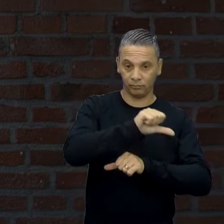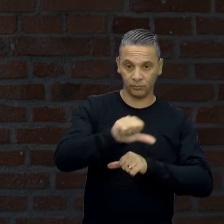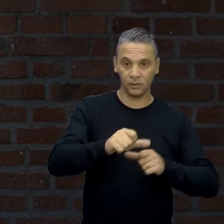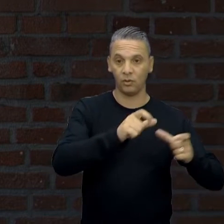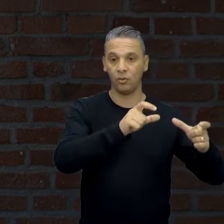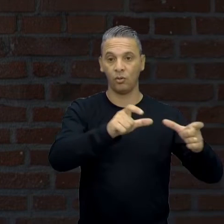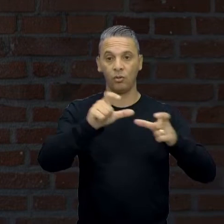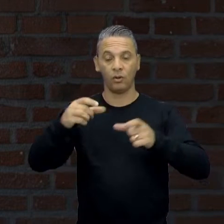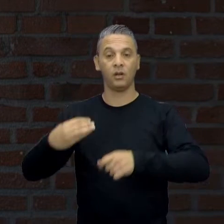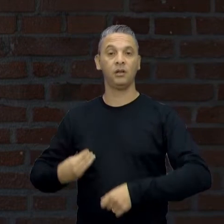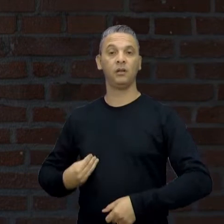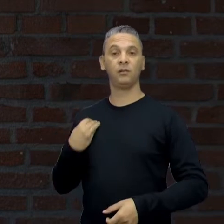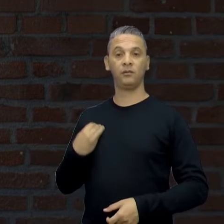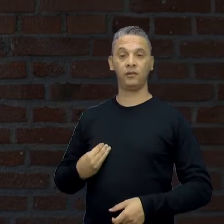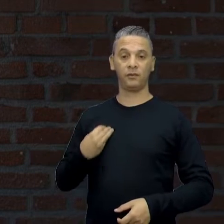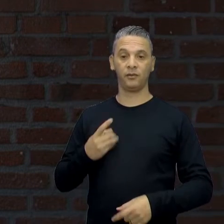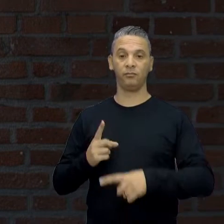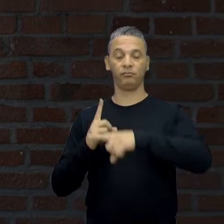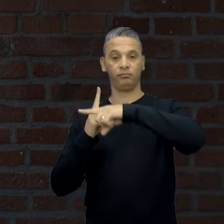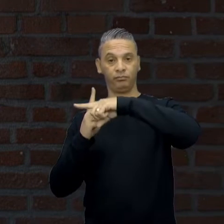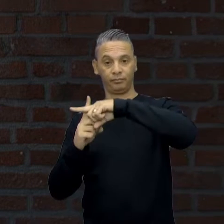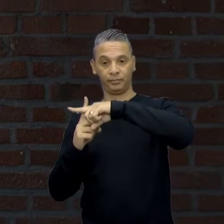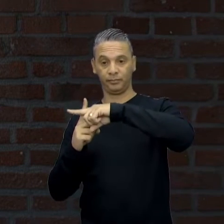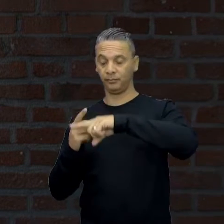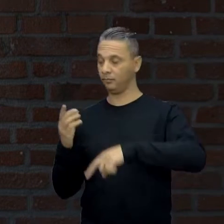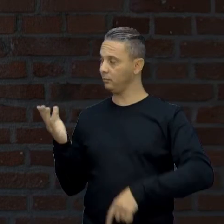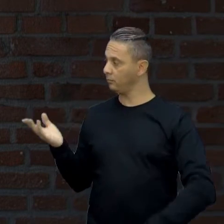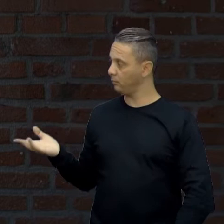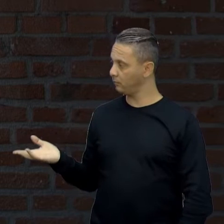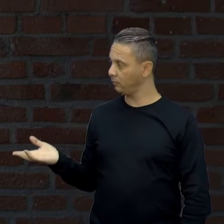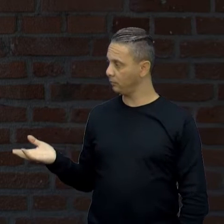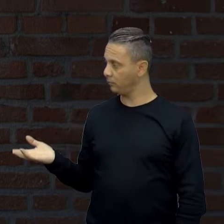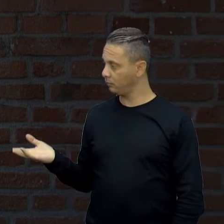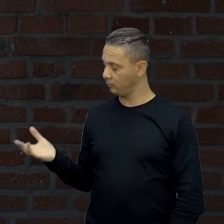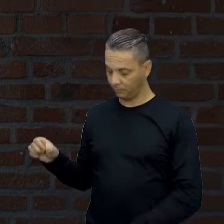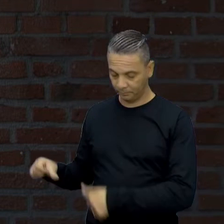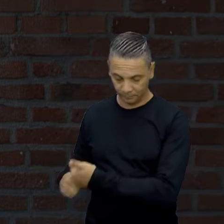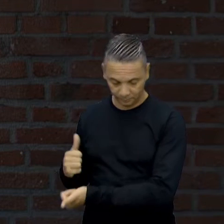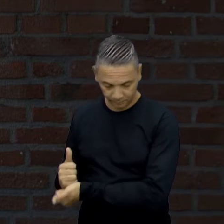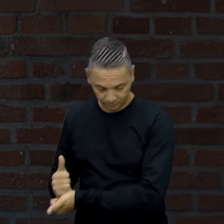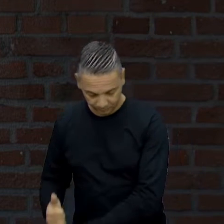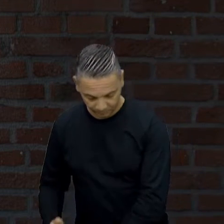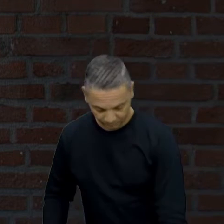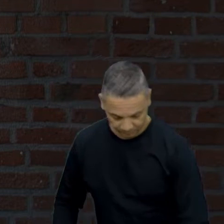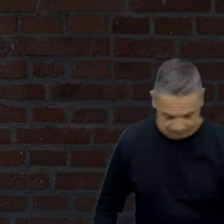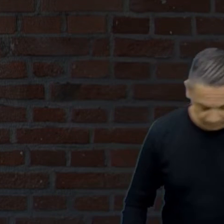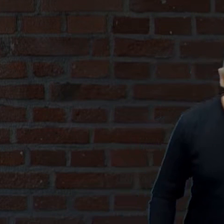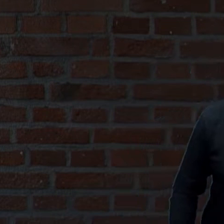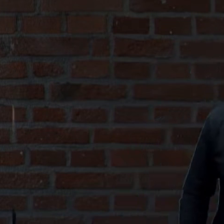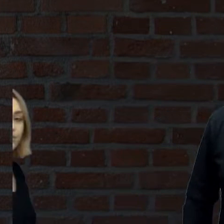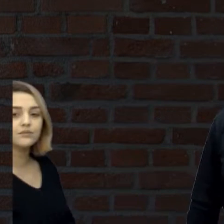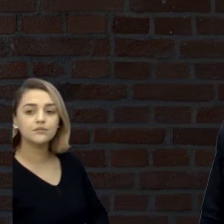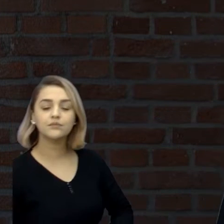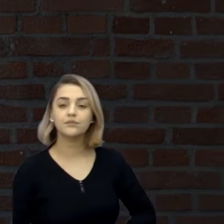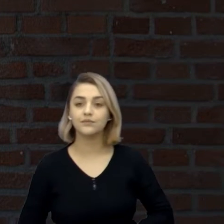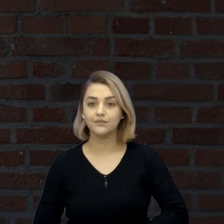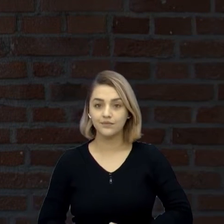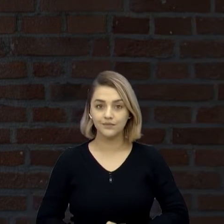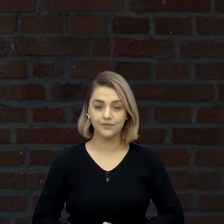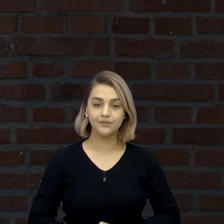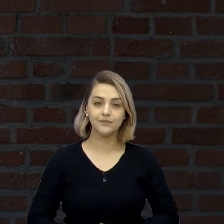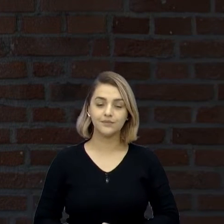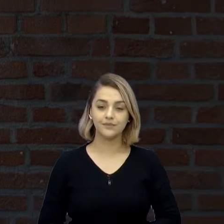espaço de vivência, né? E é a Catedral Nossa Senhora da Conceição. Vamos começar,